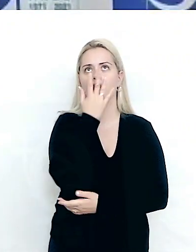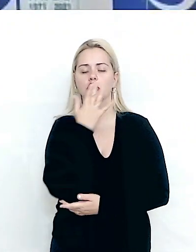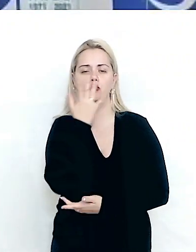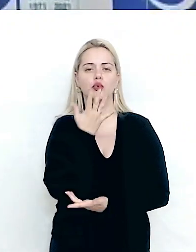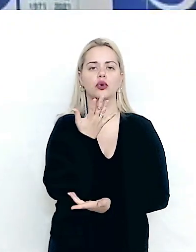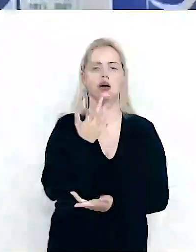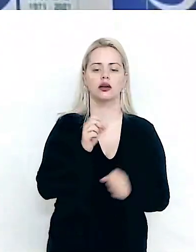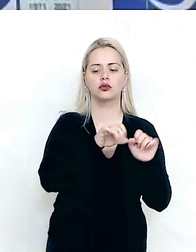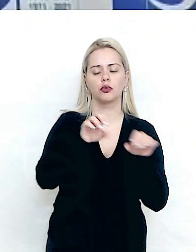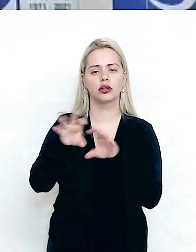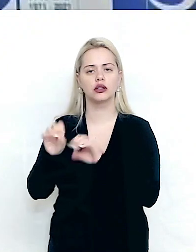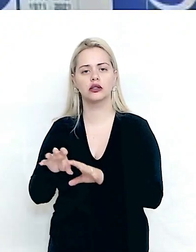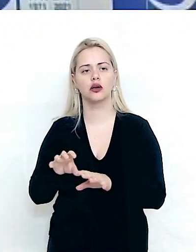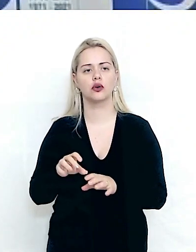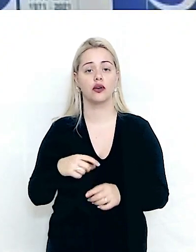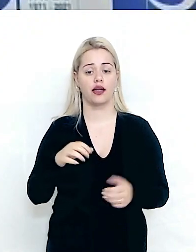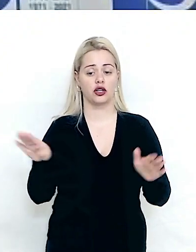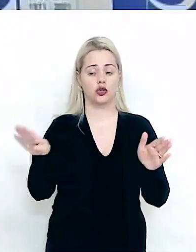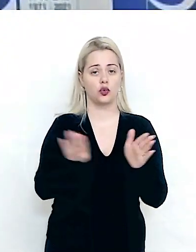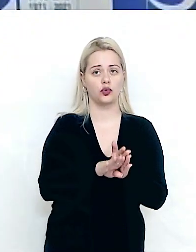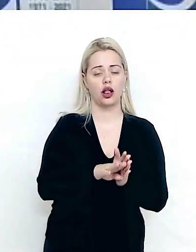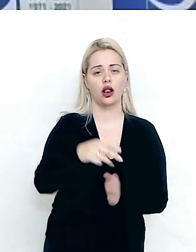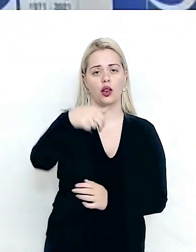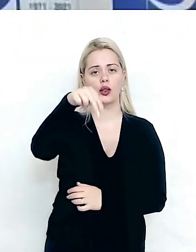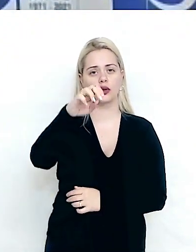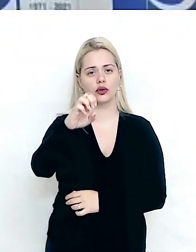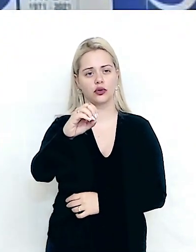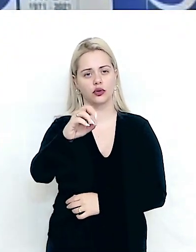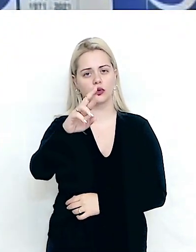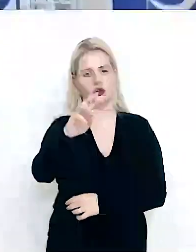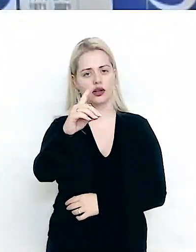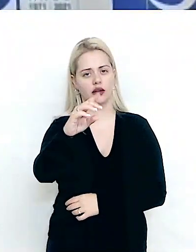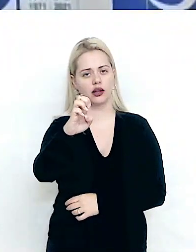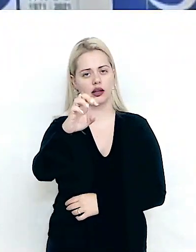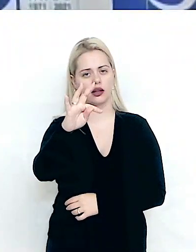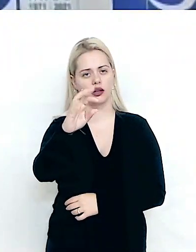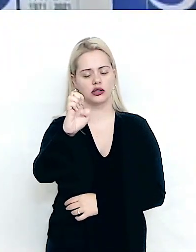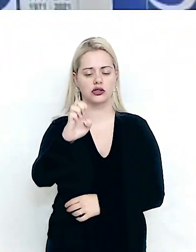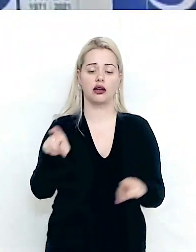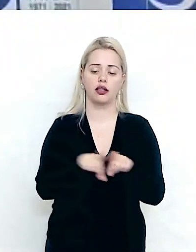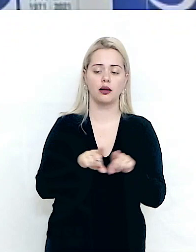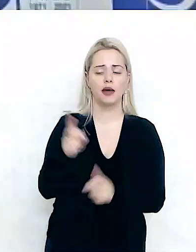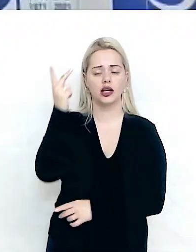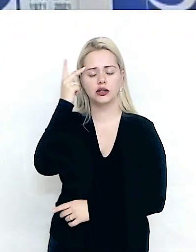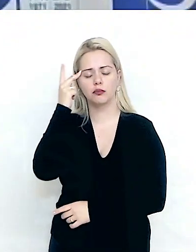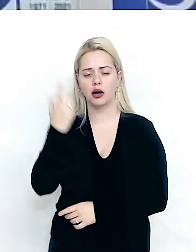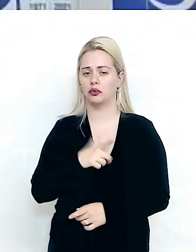das exportações brasileiras vem do Nordeste brasileiro, da costa do Nordeste, a outra parte vem de São Paulo. Nenhum tipo de